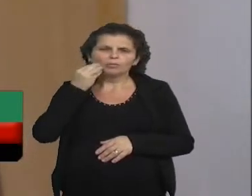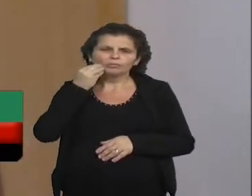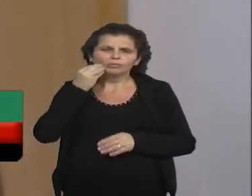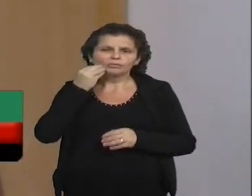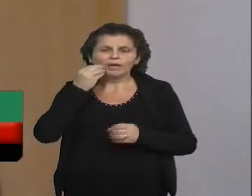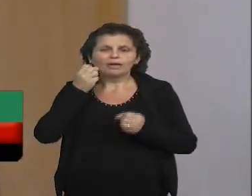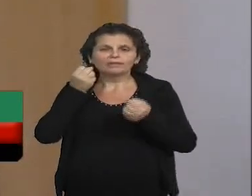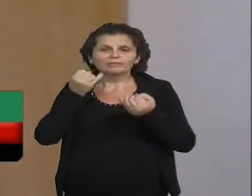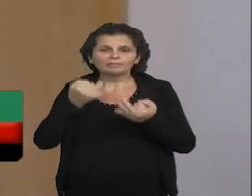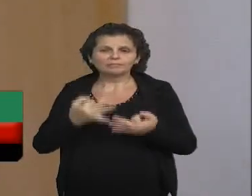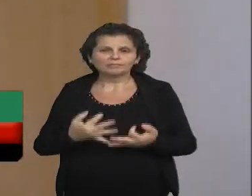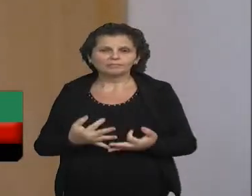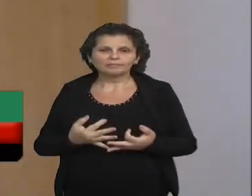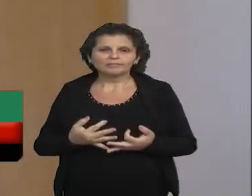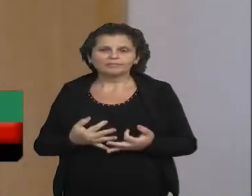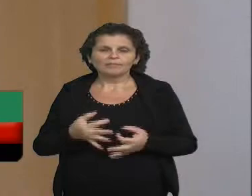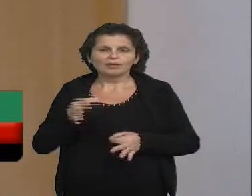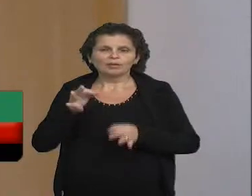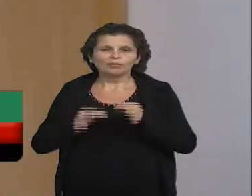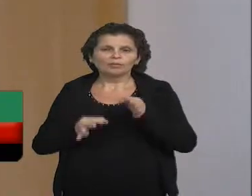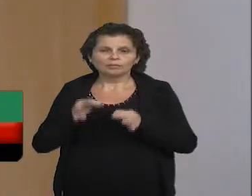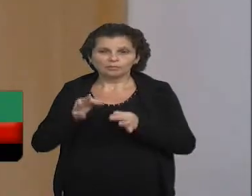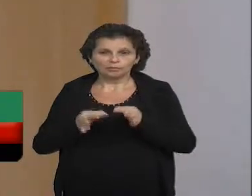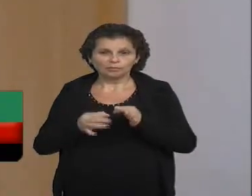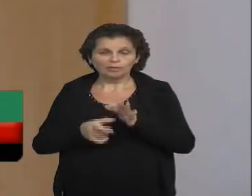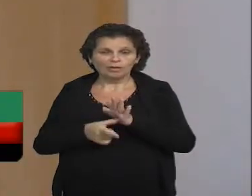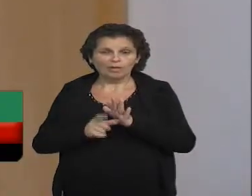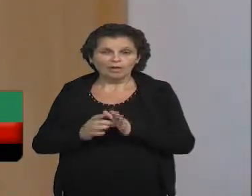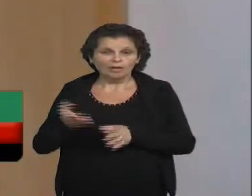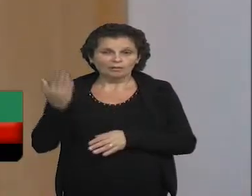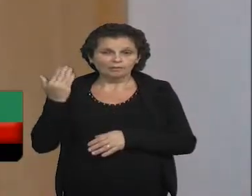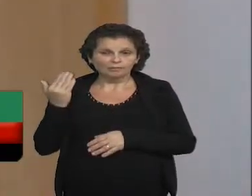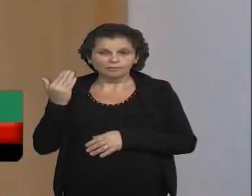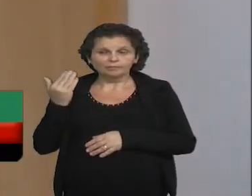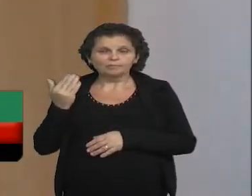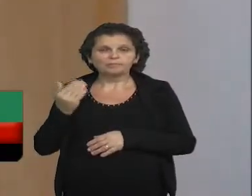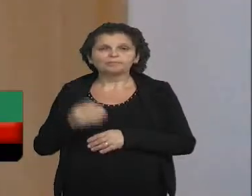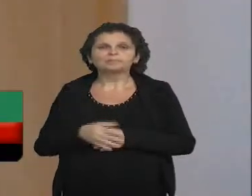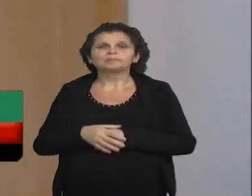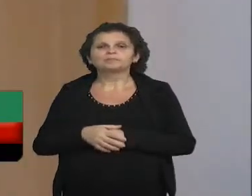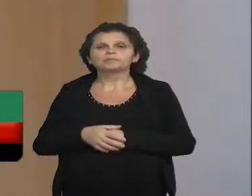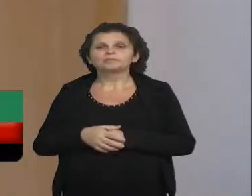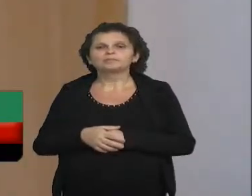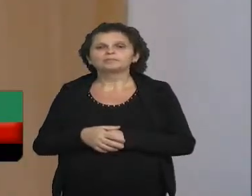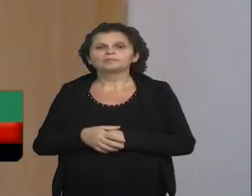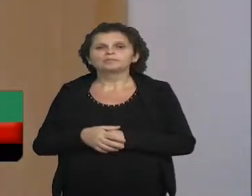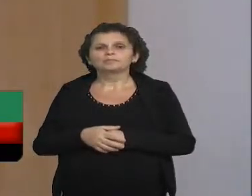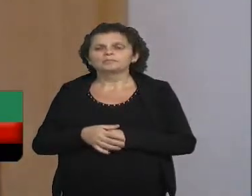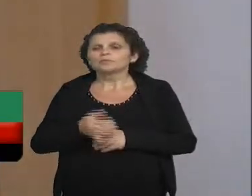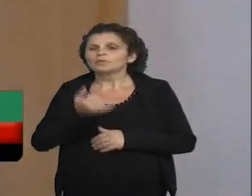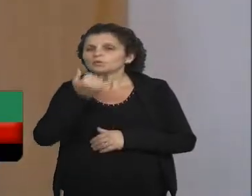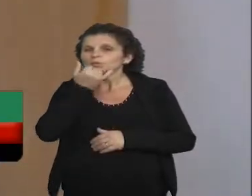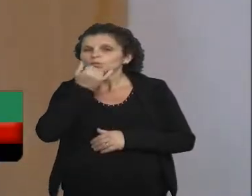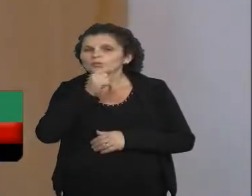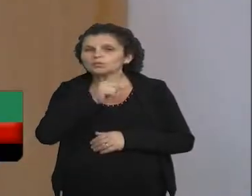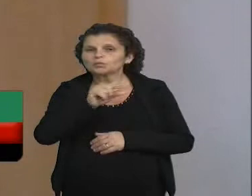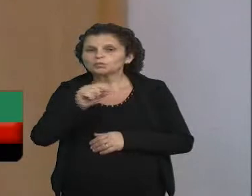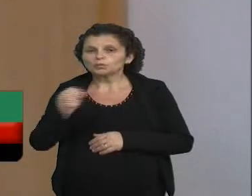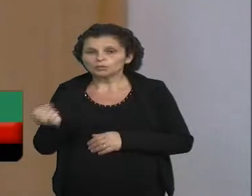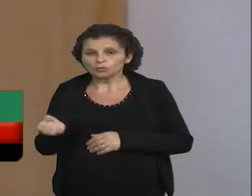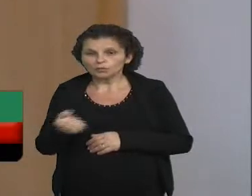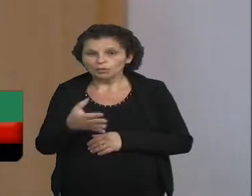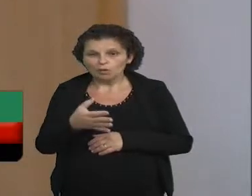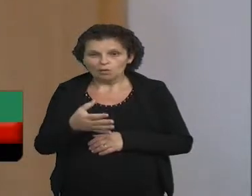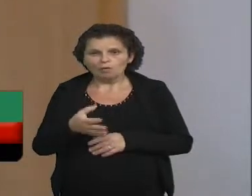senhor presidente, que era para ter justificado na passada, mas desculpe os novos vereadores, eu sei que a maioria